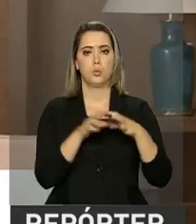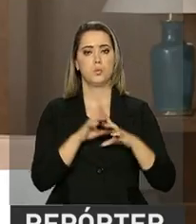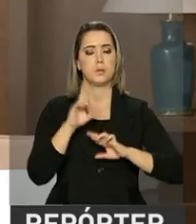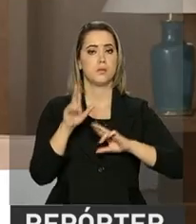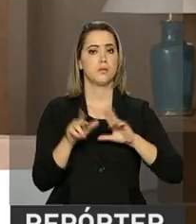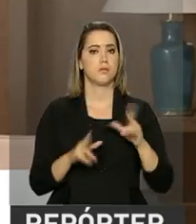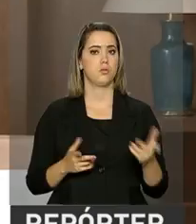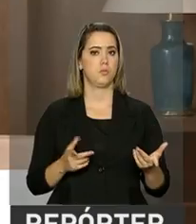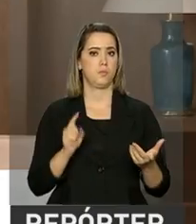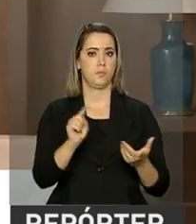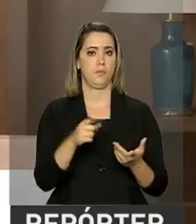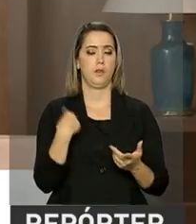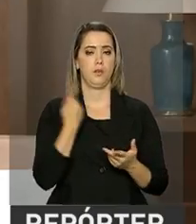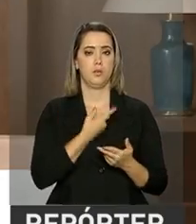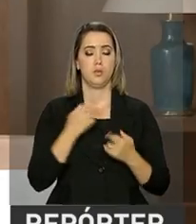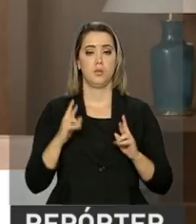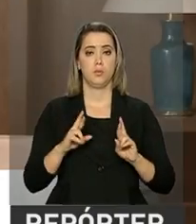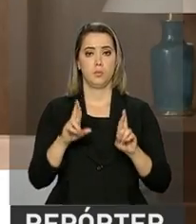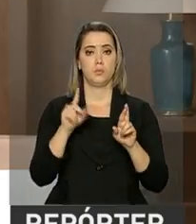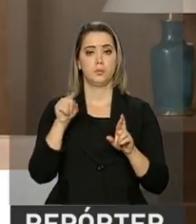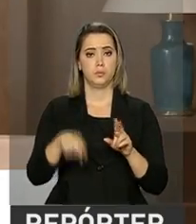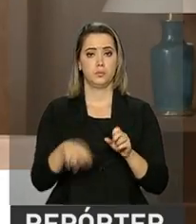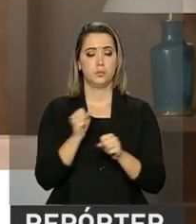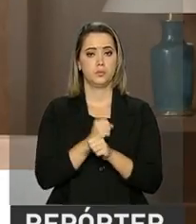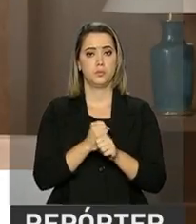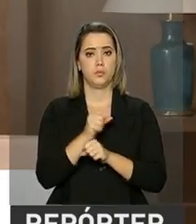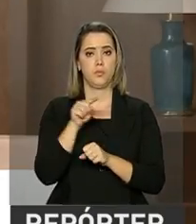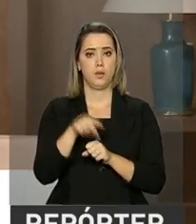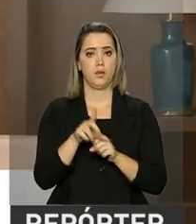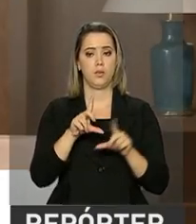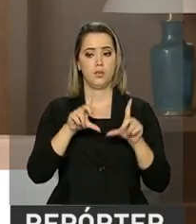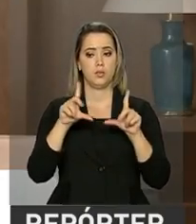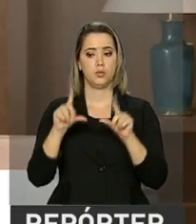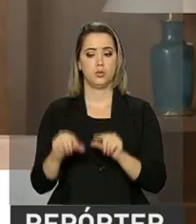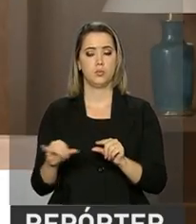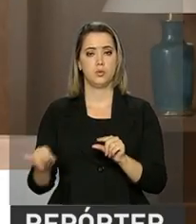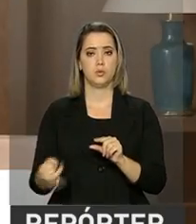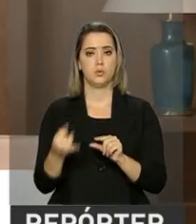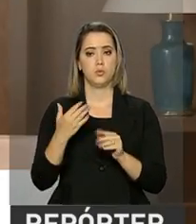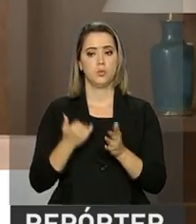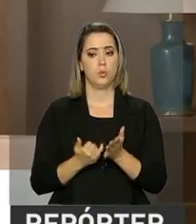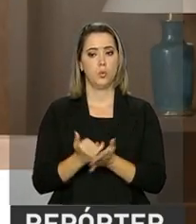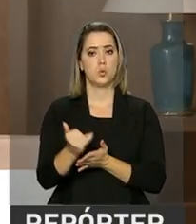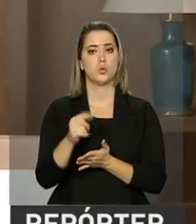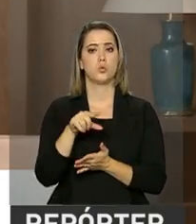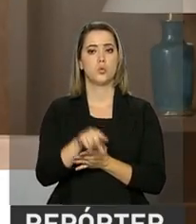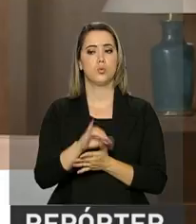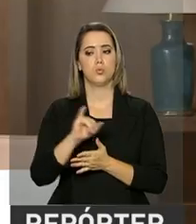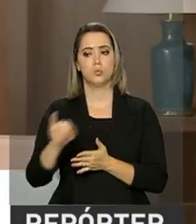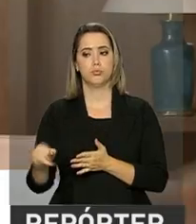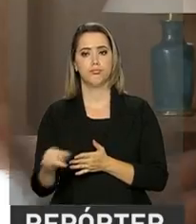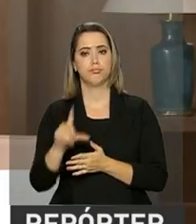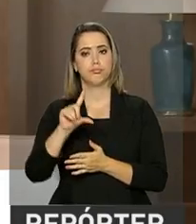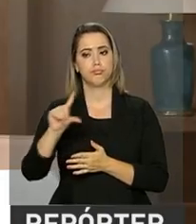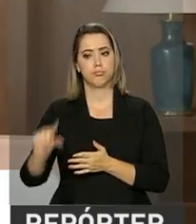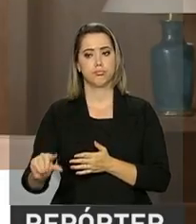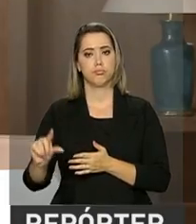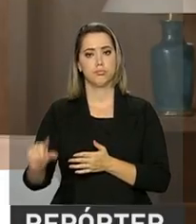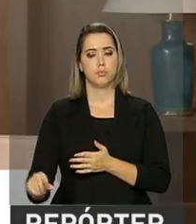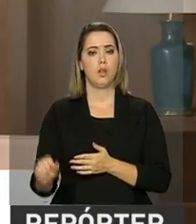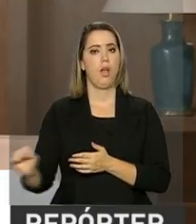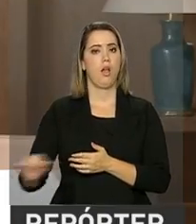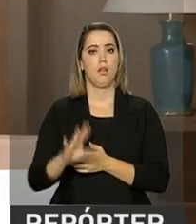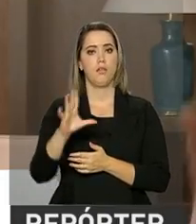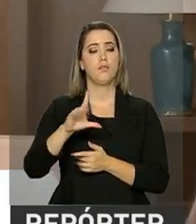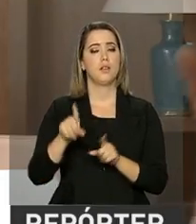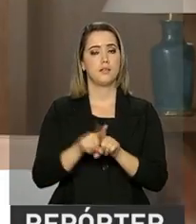expectativas daqui para o final do ano é que esse cenário de queda dos juros erguer com isso a inflação também